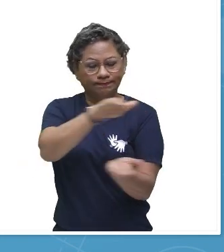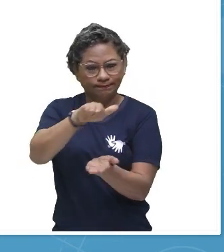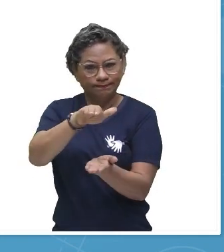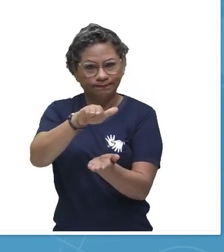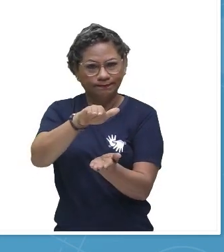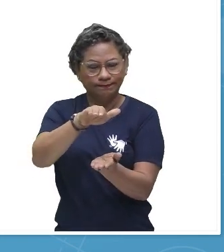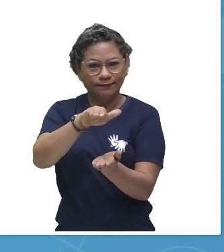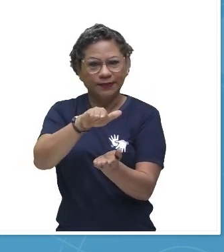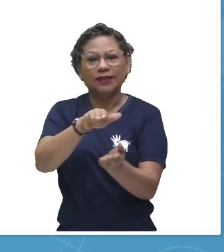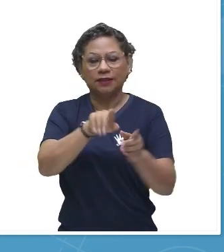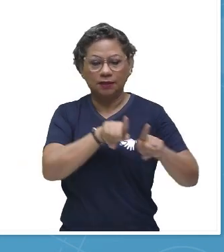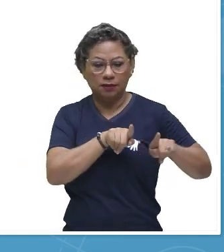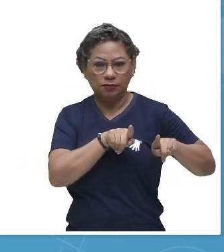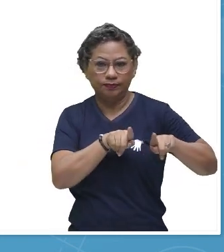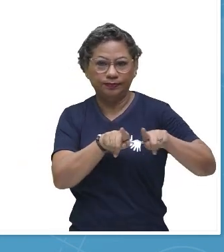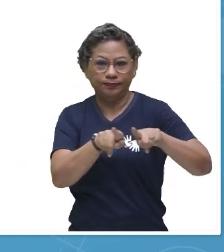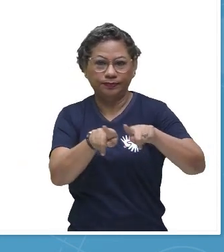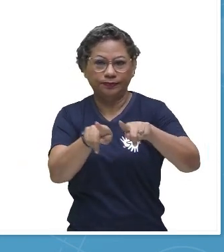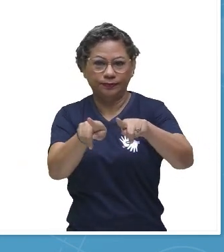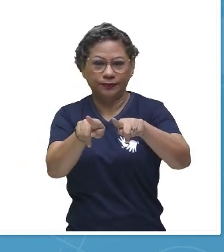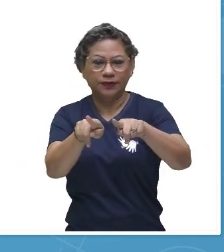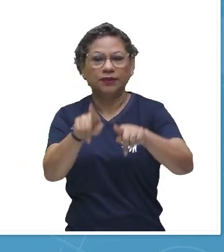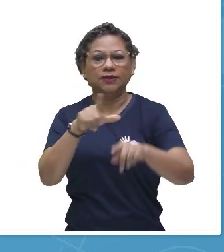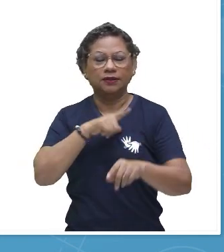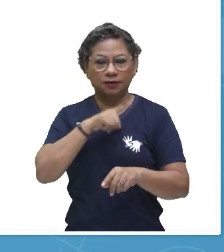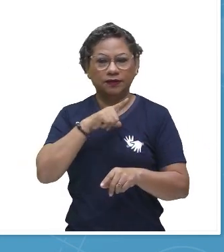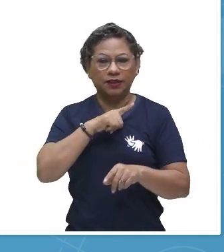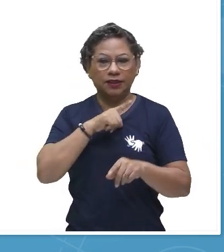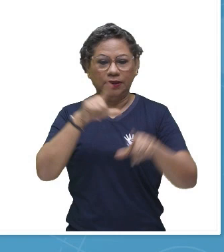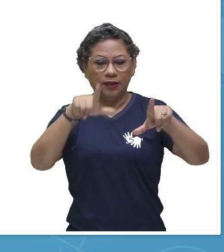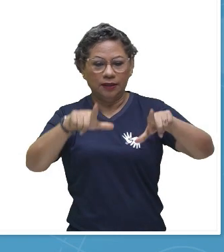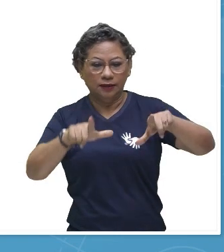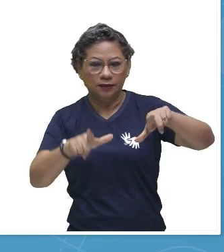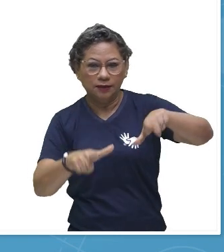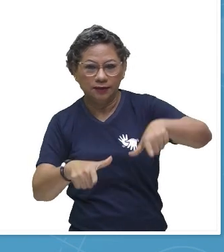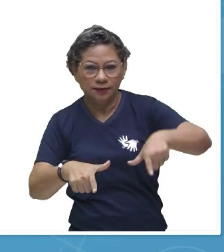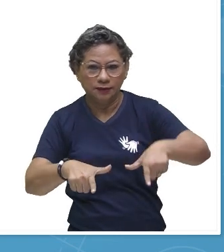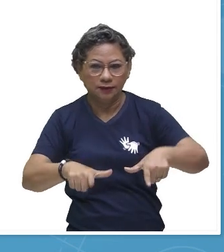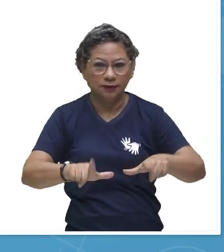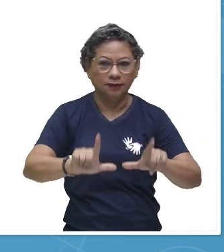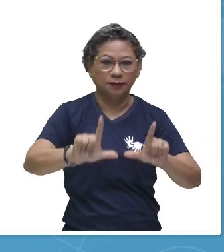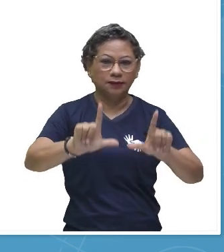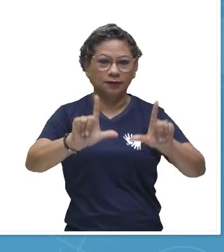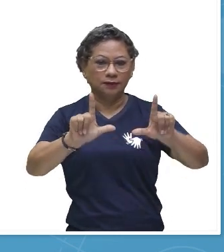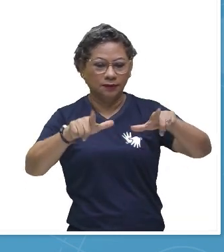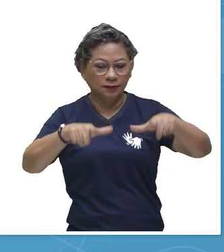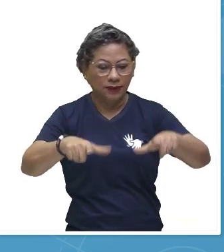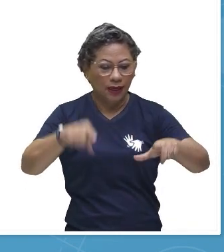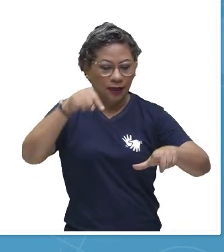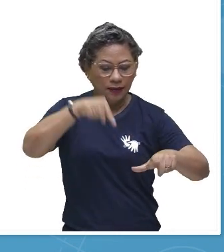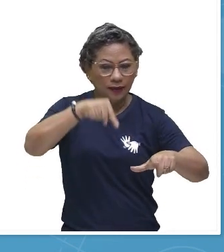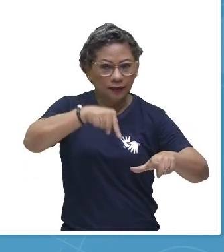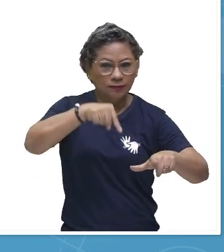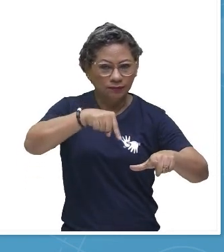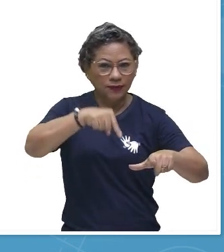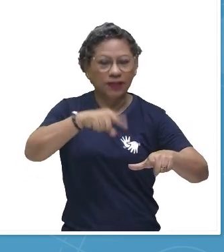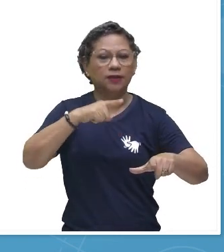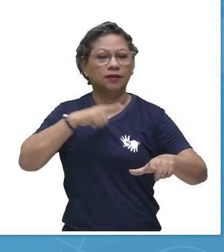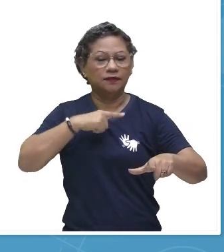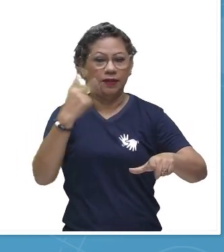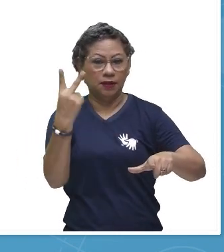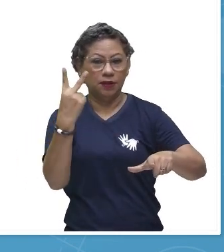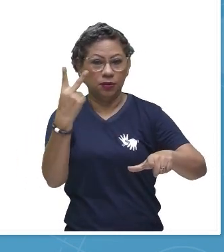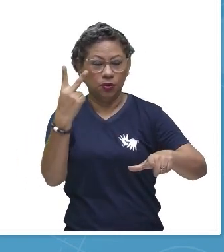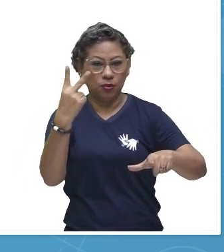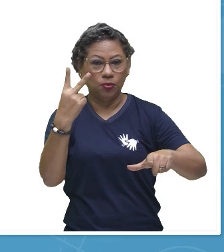gente tem no nosso exemplo, temos um plano, esse plano alfa, e nesse plano a gente tem duas retas,